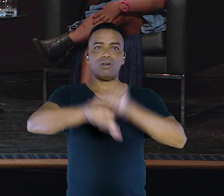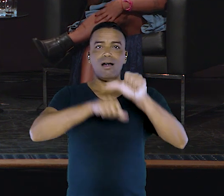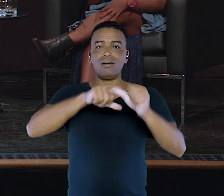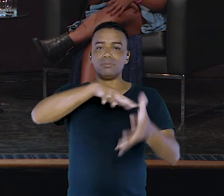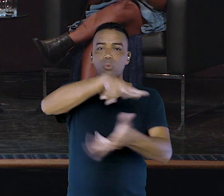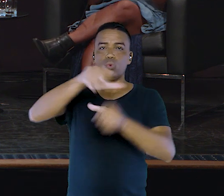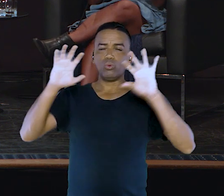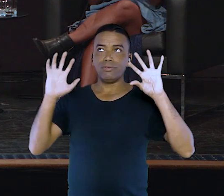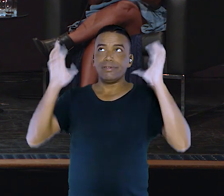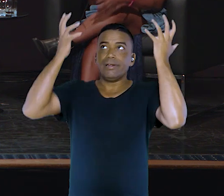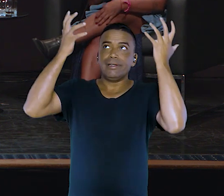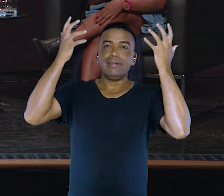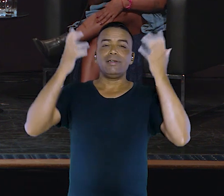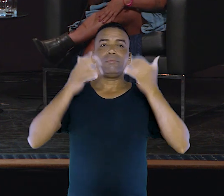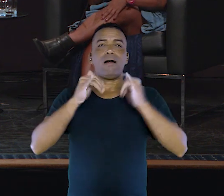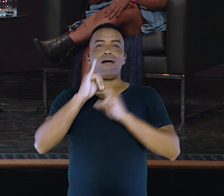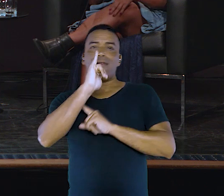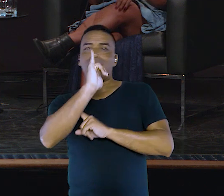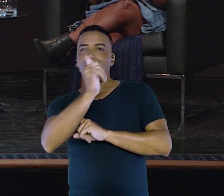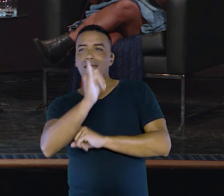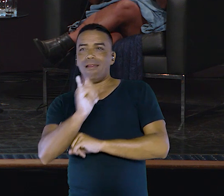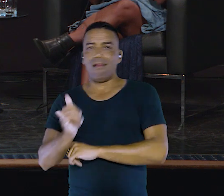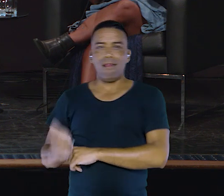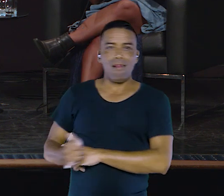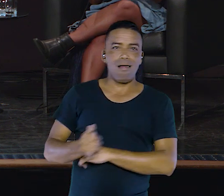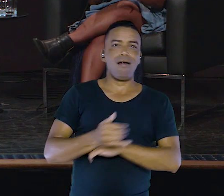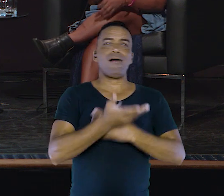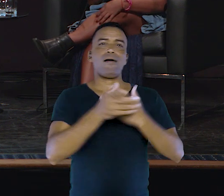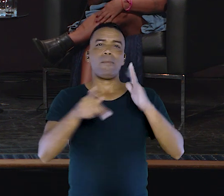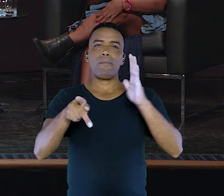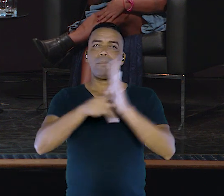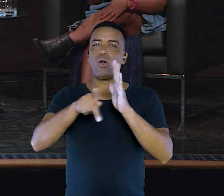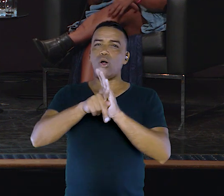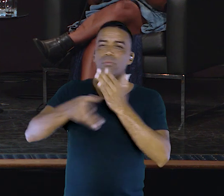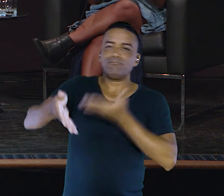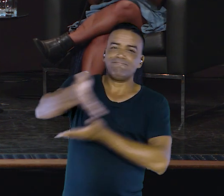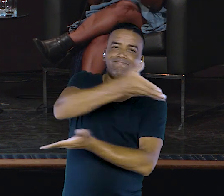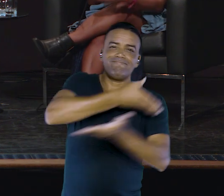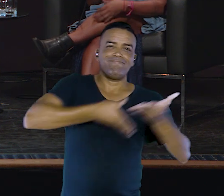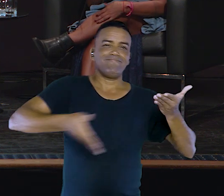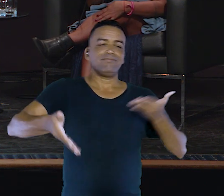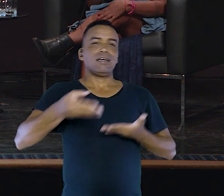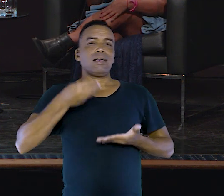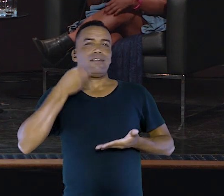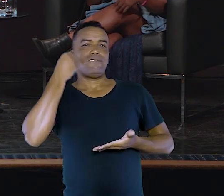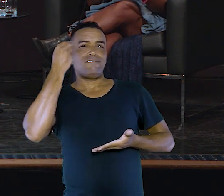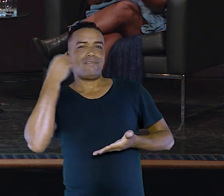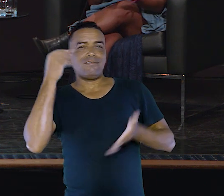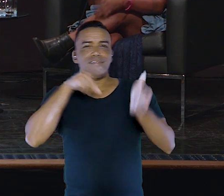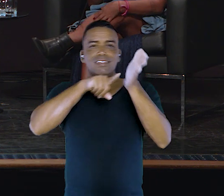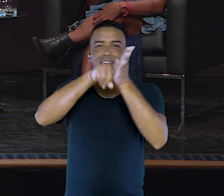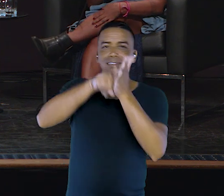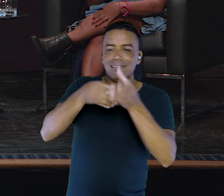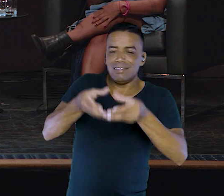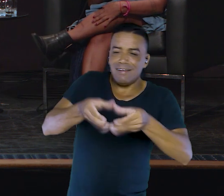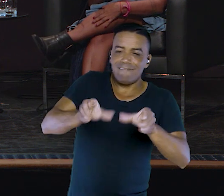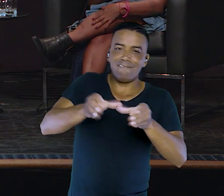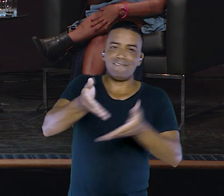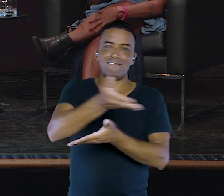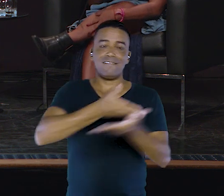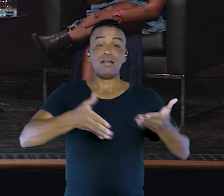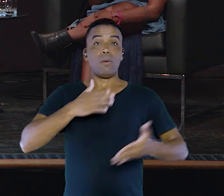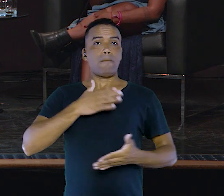mudanças do clima, com as narrativas, com as cosmologias, com nossas pesquisas, com nossas